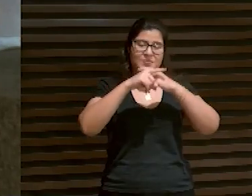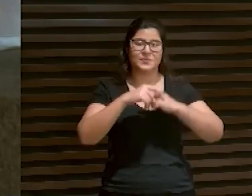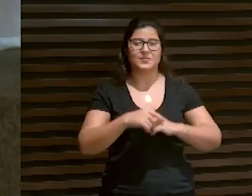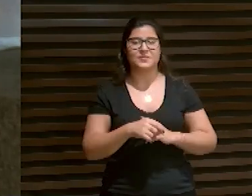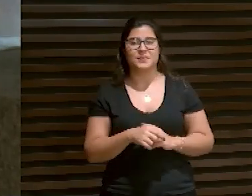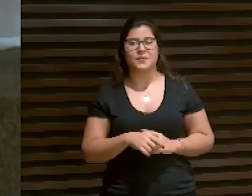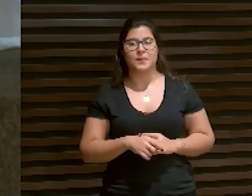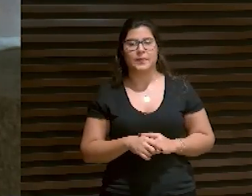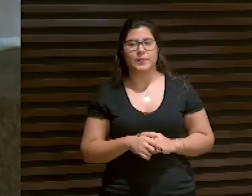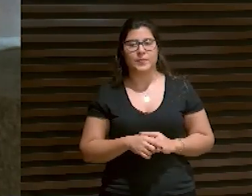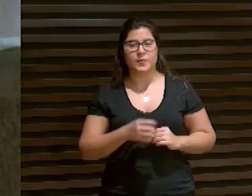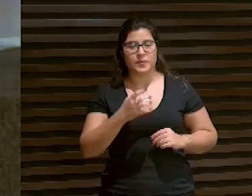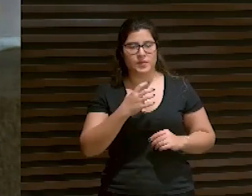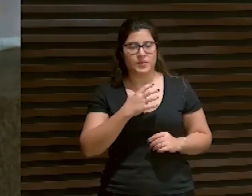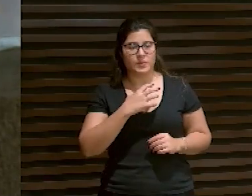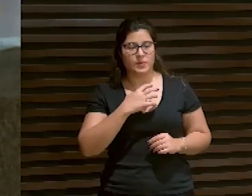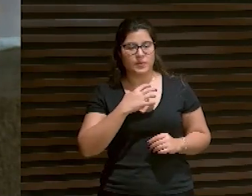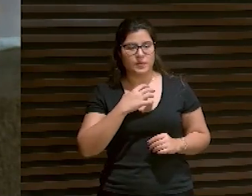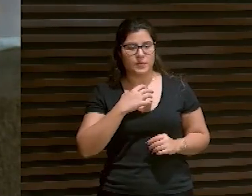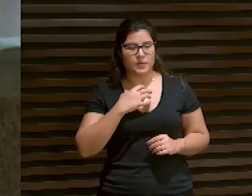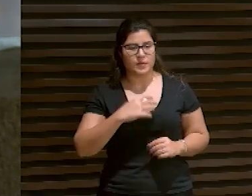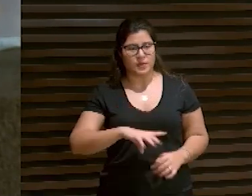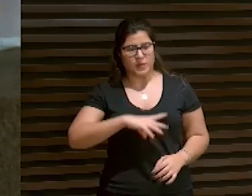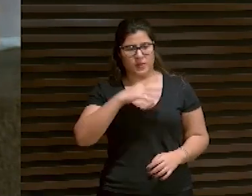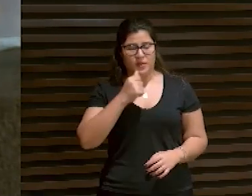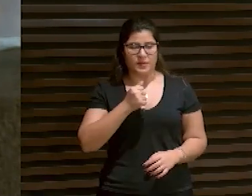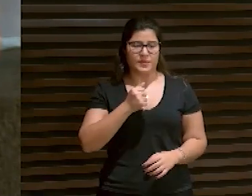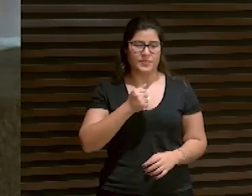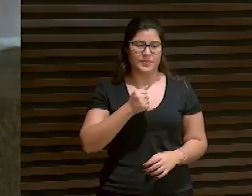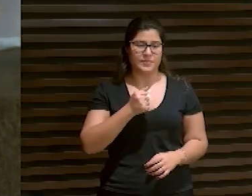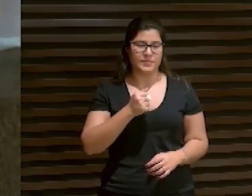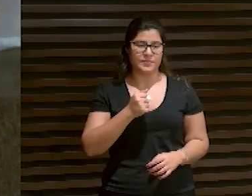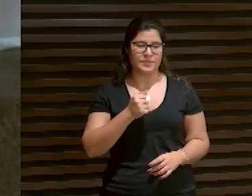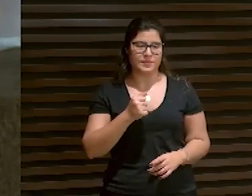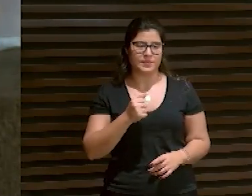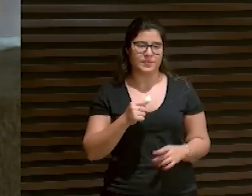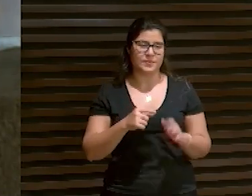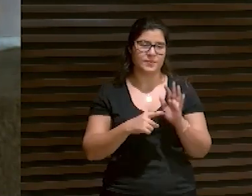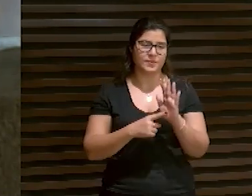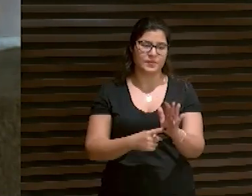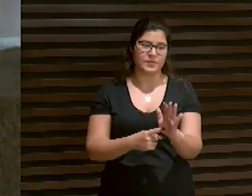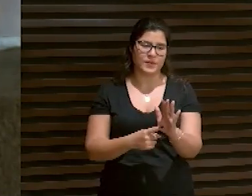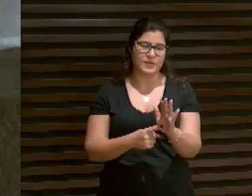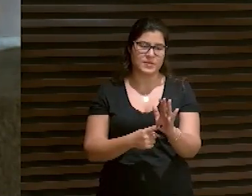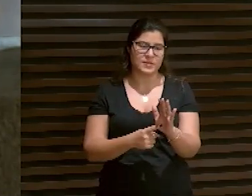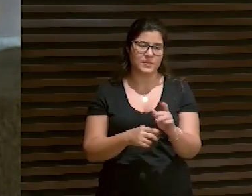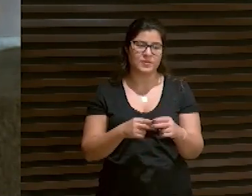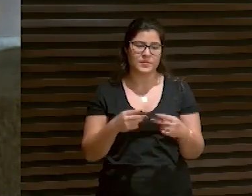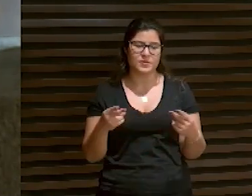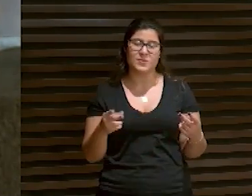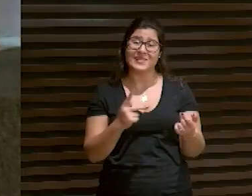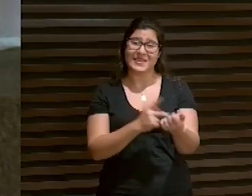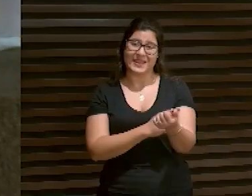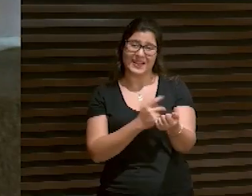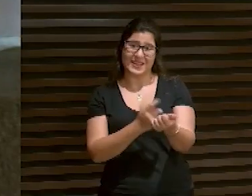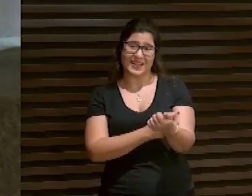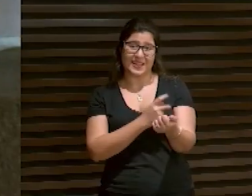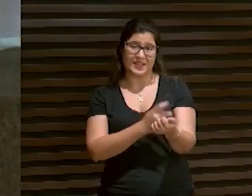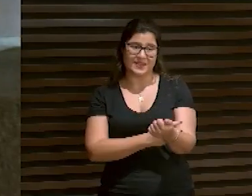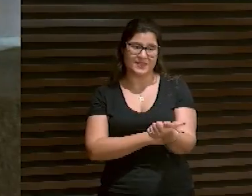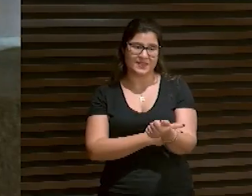ira, meus irmãos, ela é um sintoma de algo que está estragado, de algo podre, de um fruto mau, de uma árvore ruim.